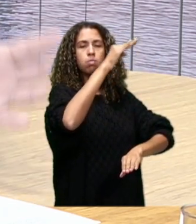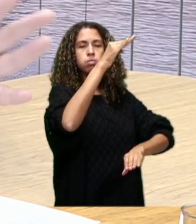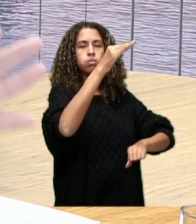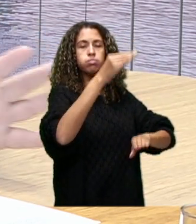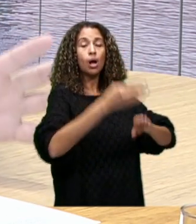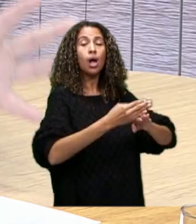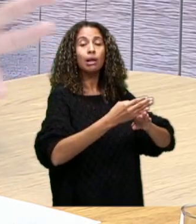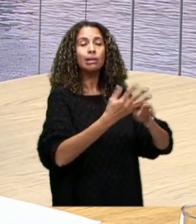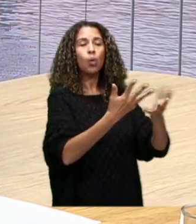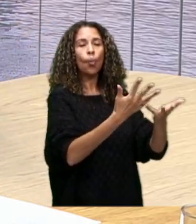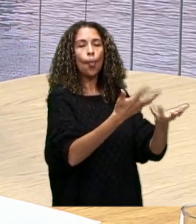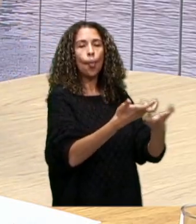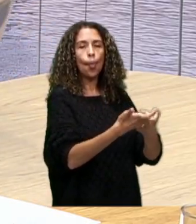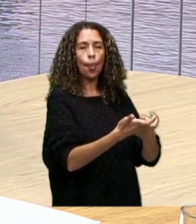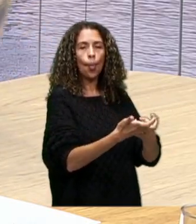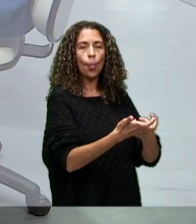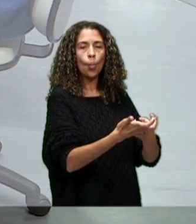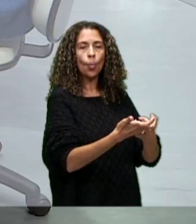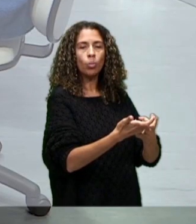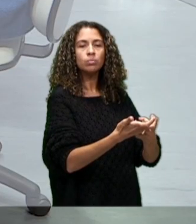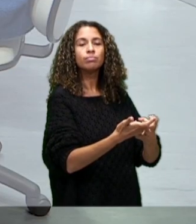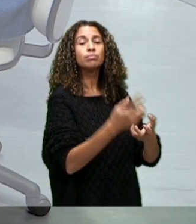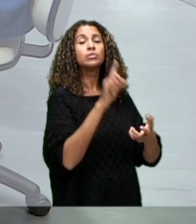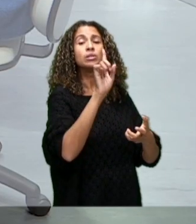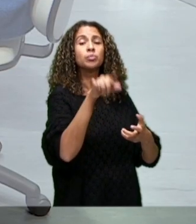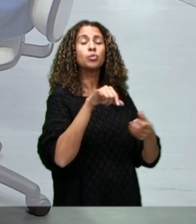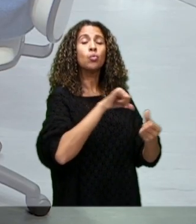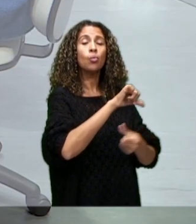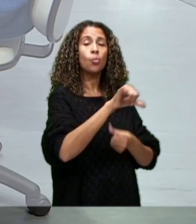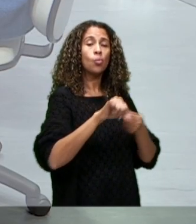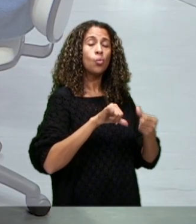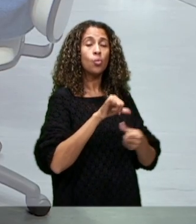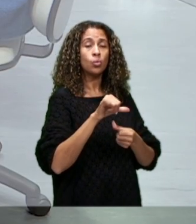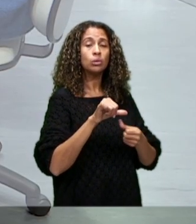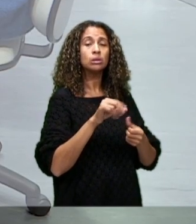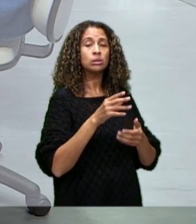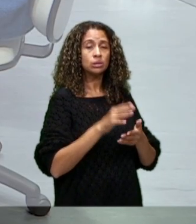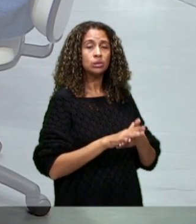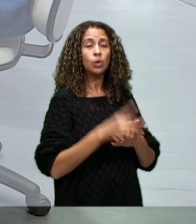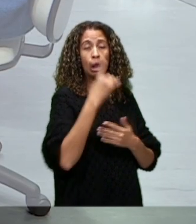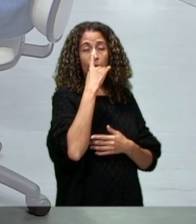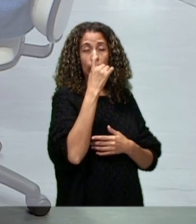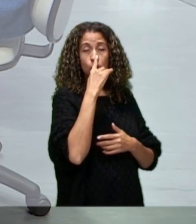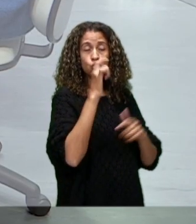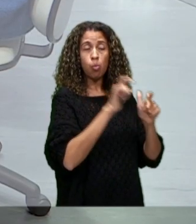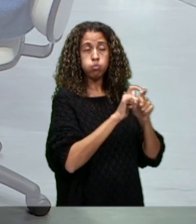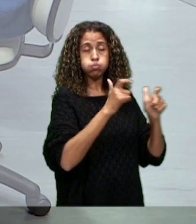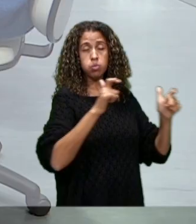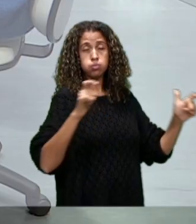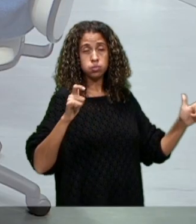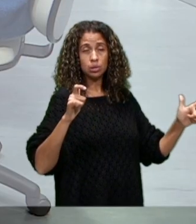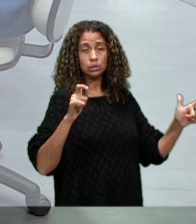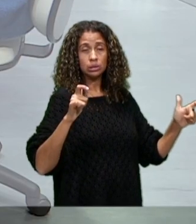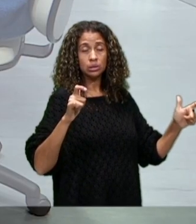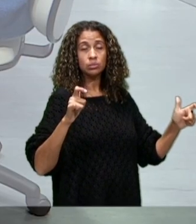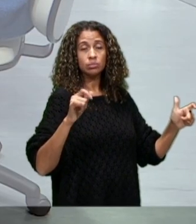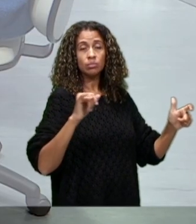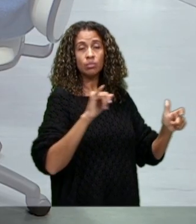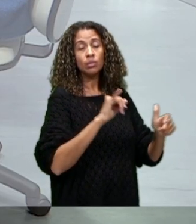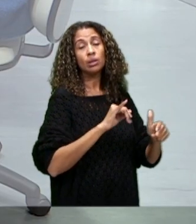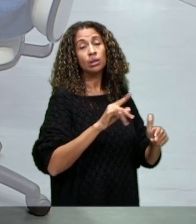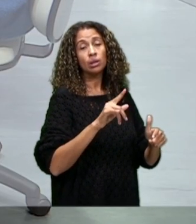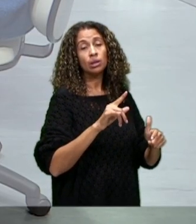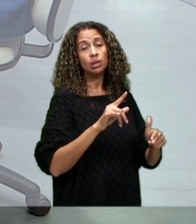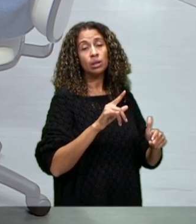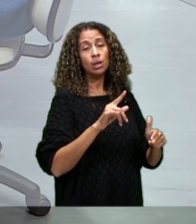descartado lá e vai virando aquelas um grande ilhas, aterro, né? Lixões. Aquelas ilhas flutuantes